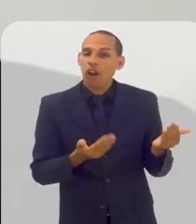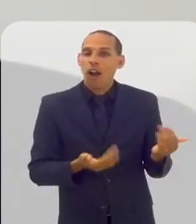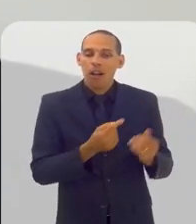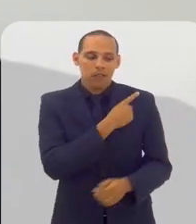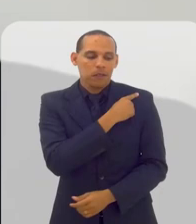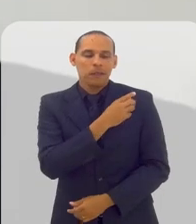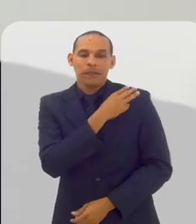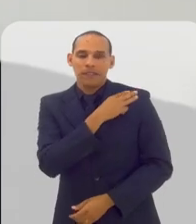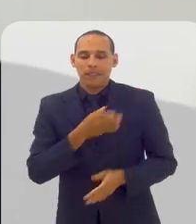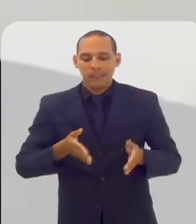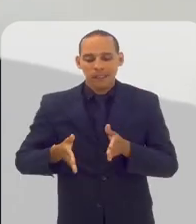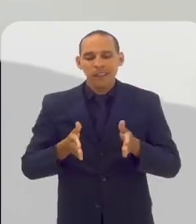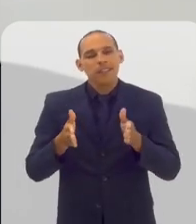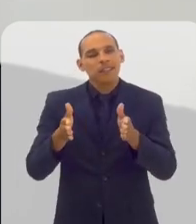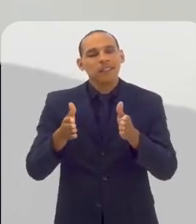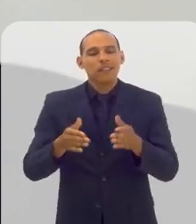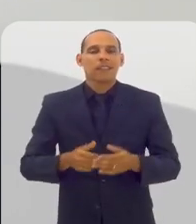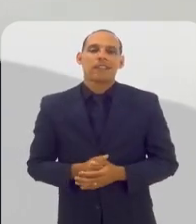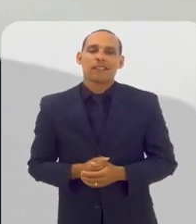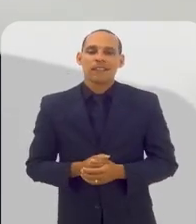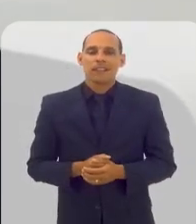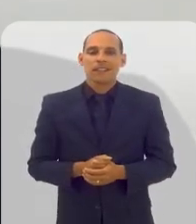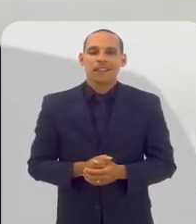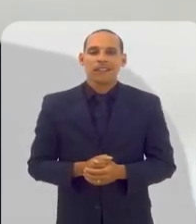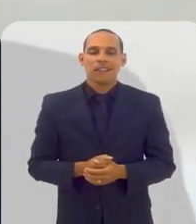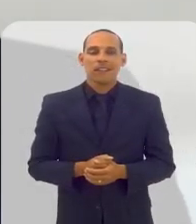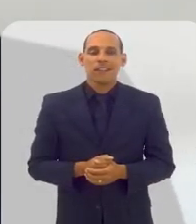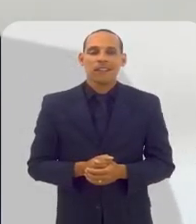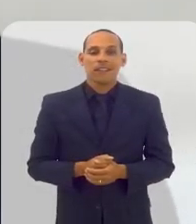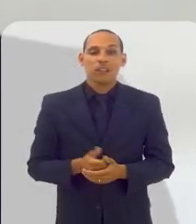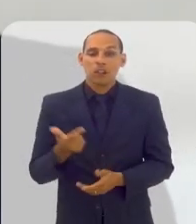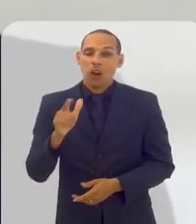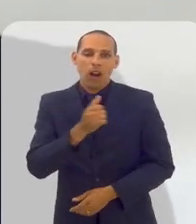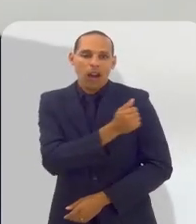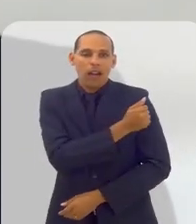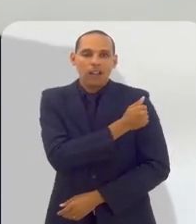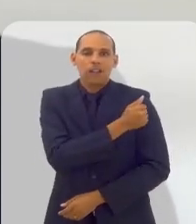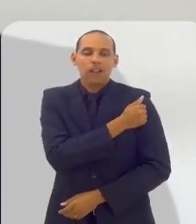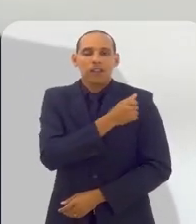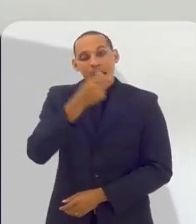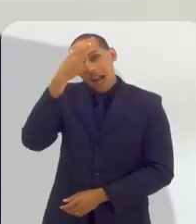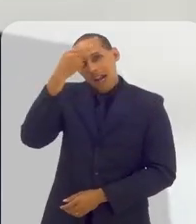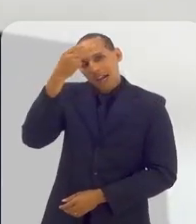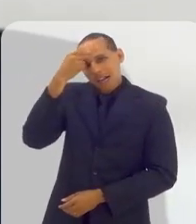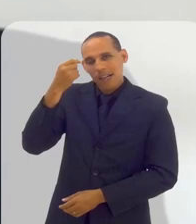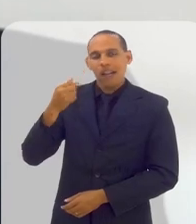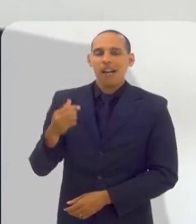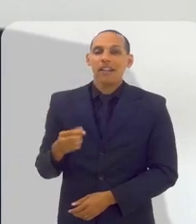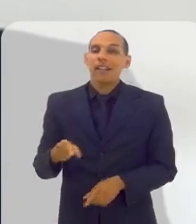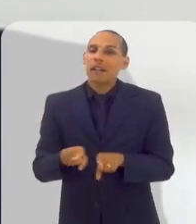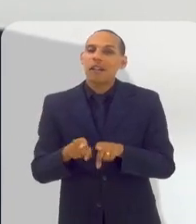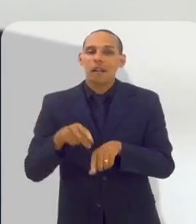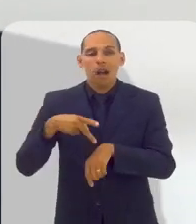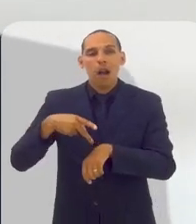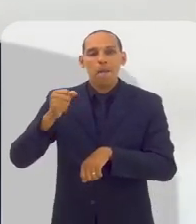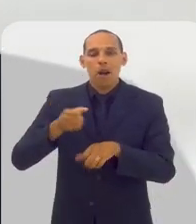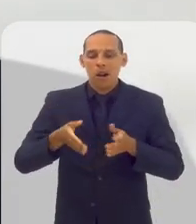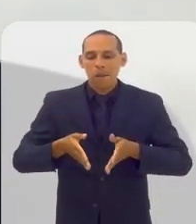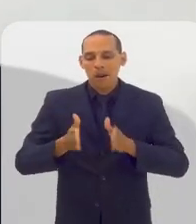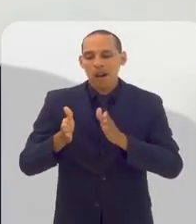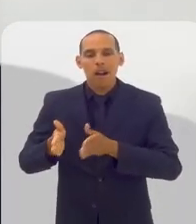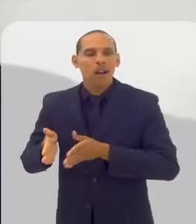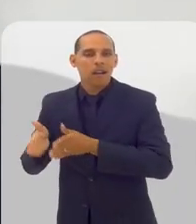jovens do ensino médio outra trilha os alunos da graduação Cecília e da pós-graduação